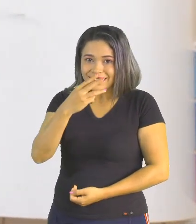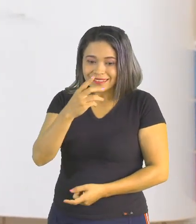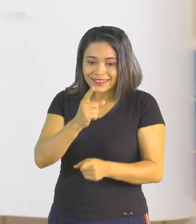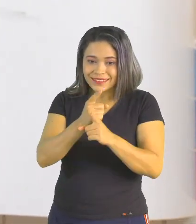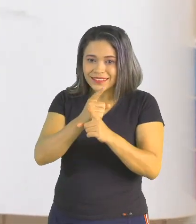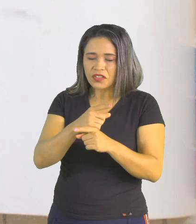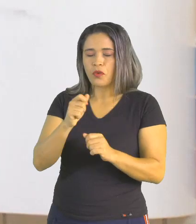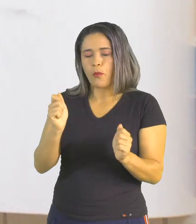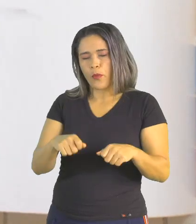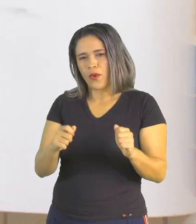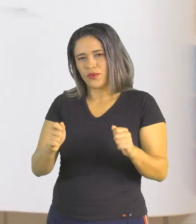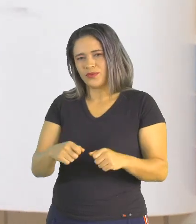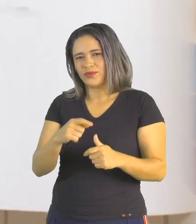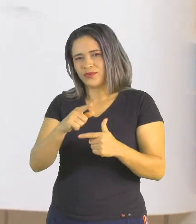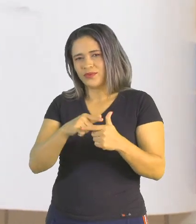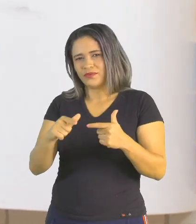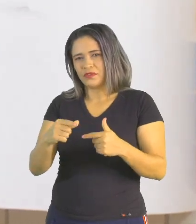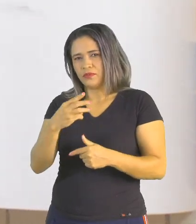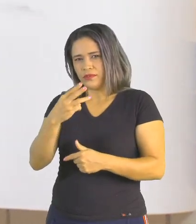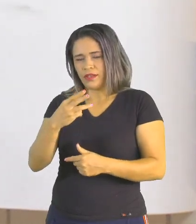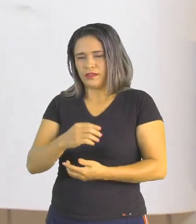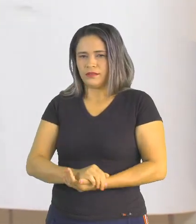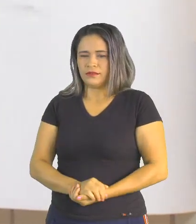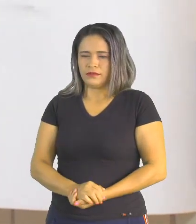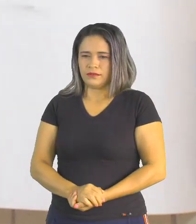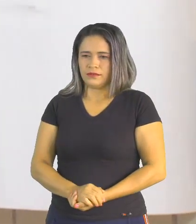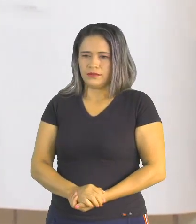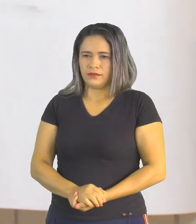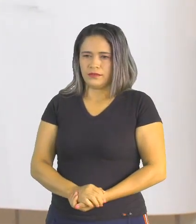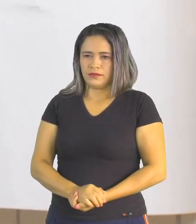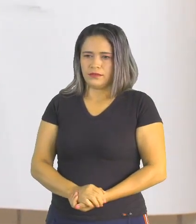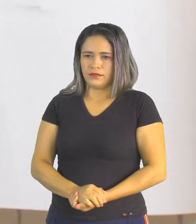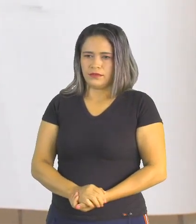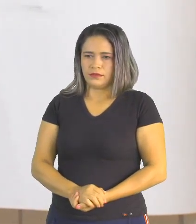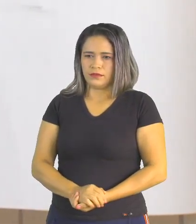dá para eu dividir por 3.